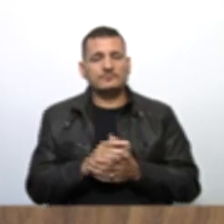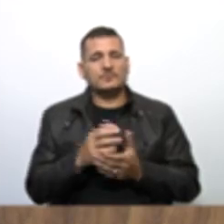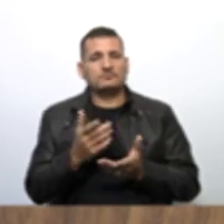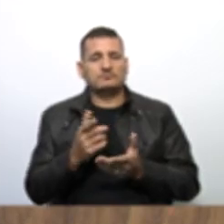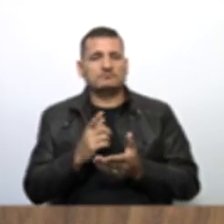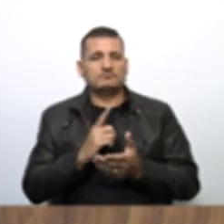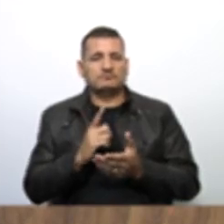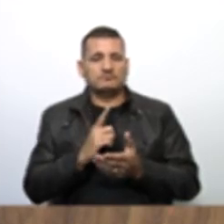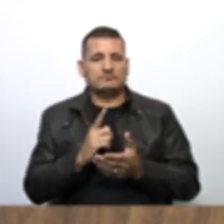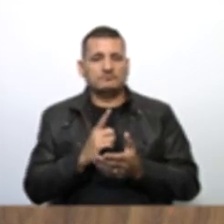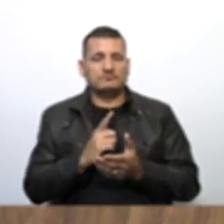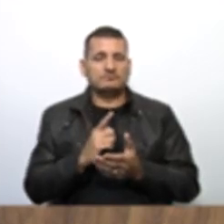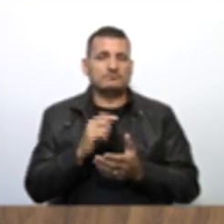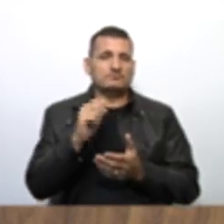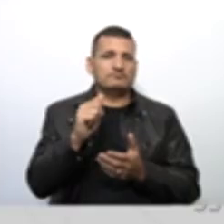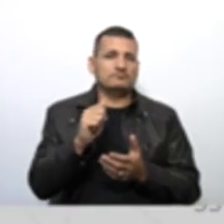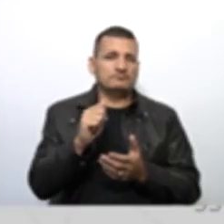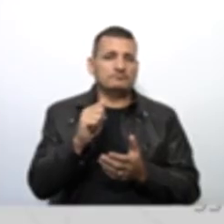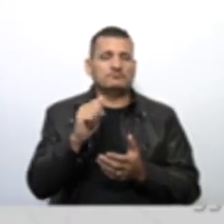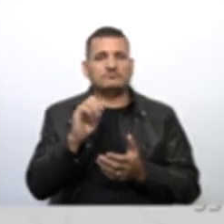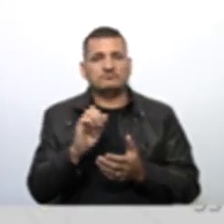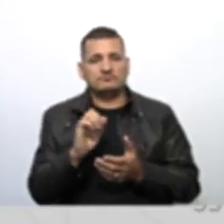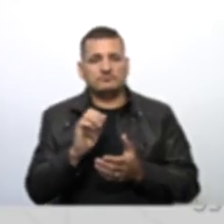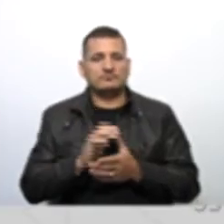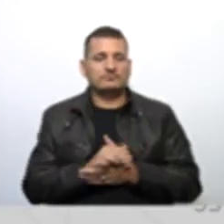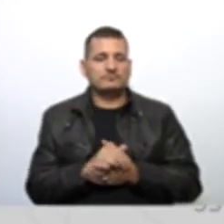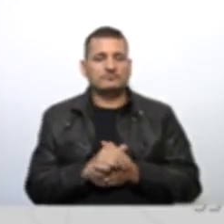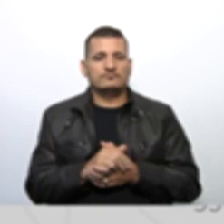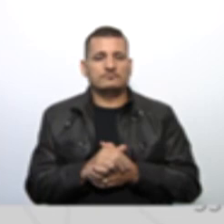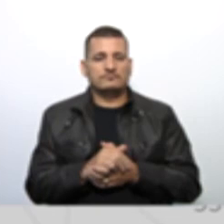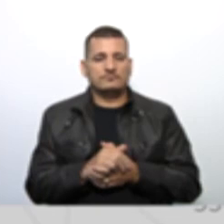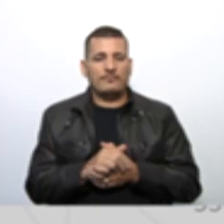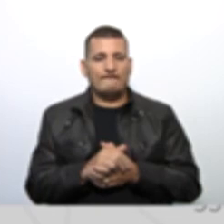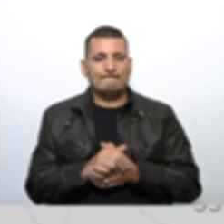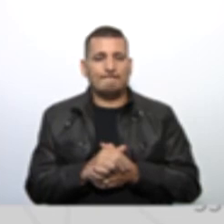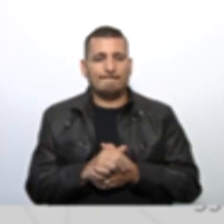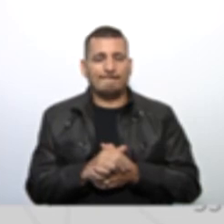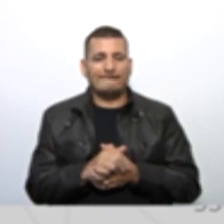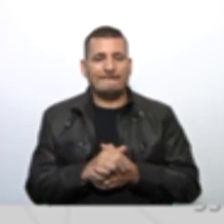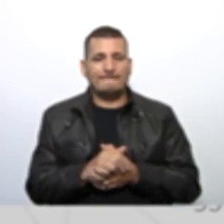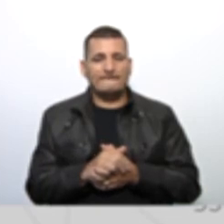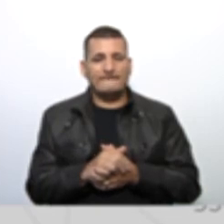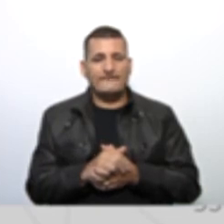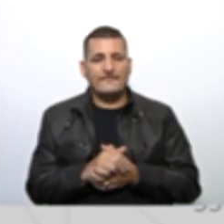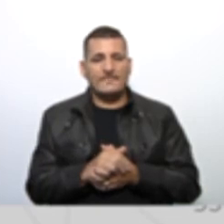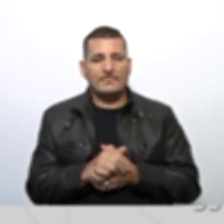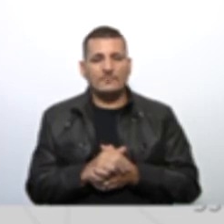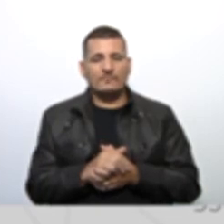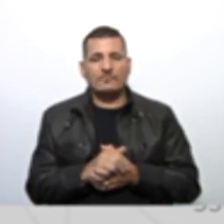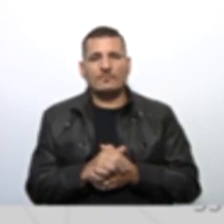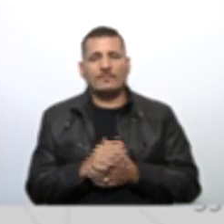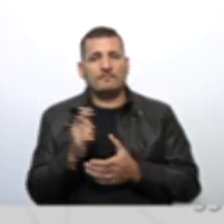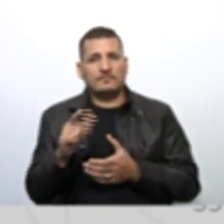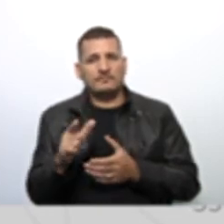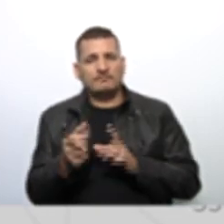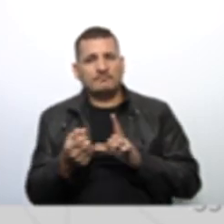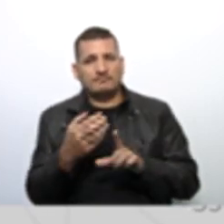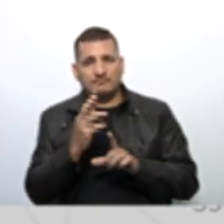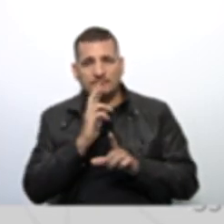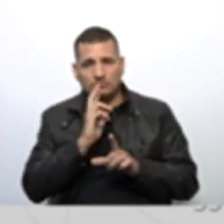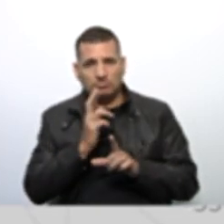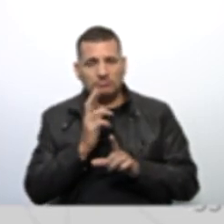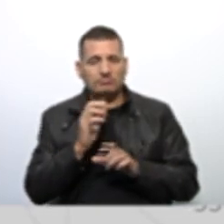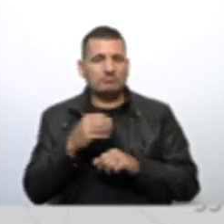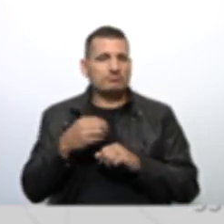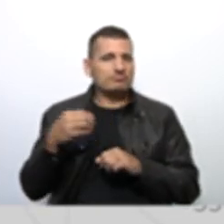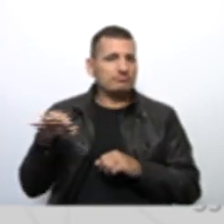aí, professor, letra A e letra E. Vamos lá, então. Vamos continuar aqui. Se mais alguém responder, professor, eu vou passando aí para você,